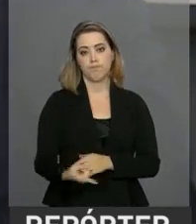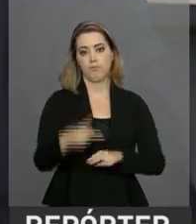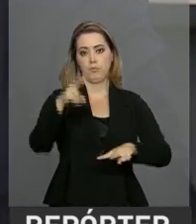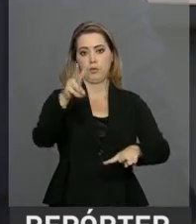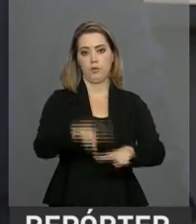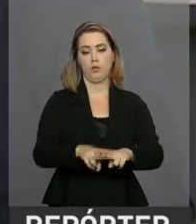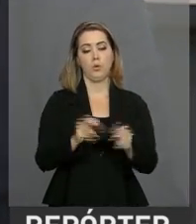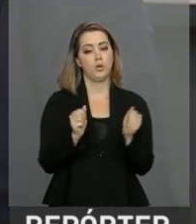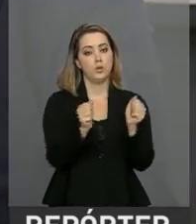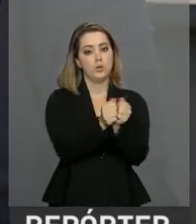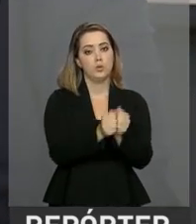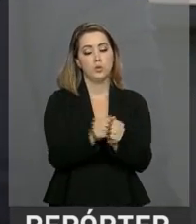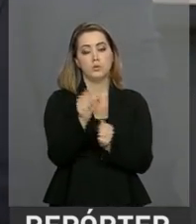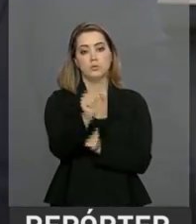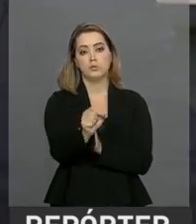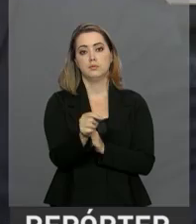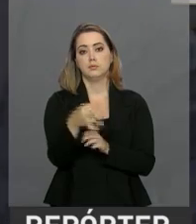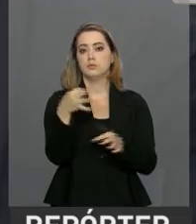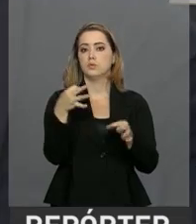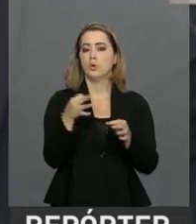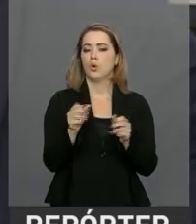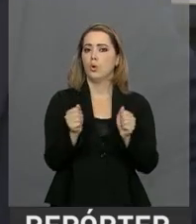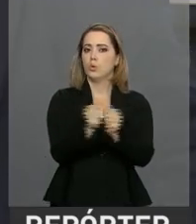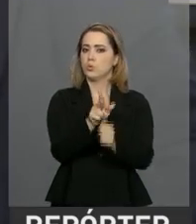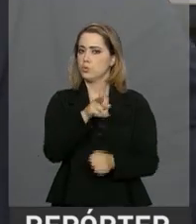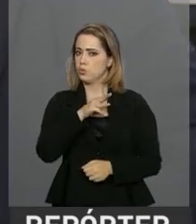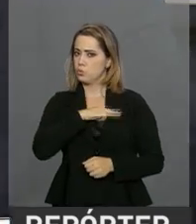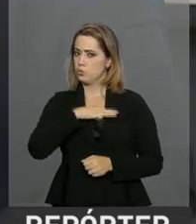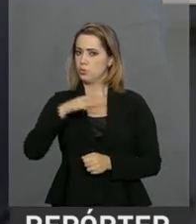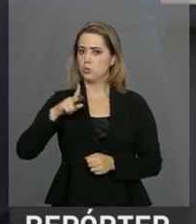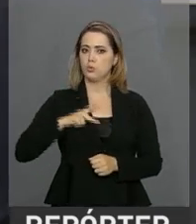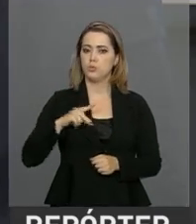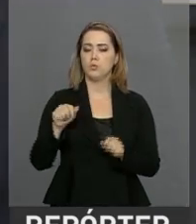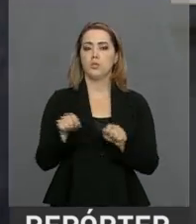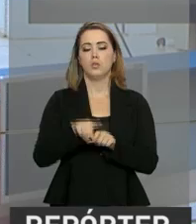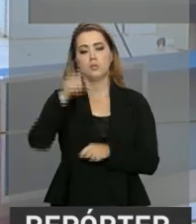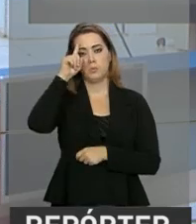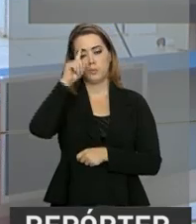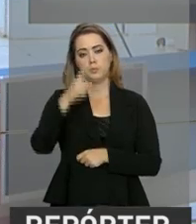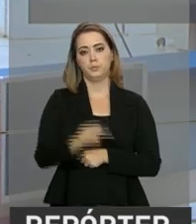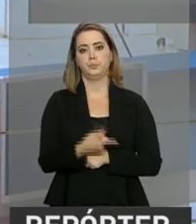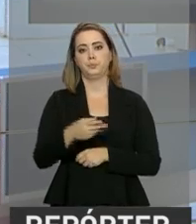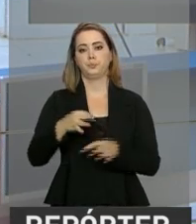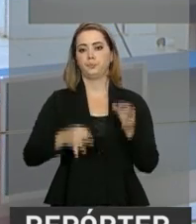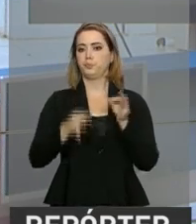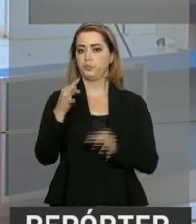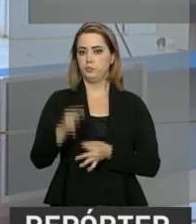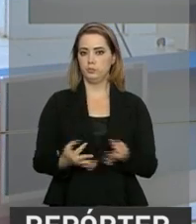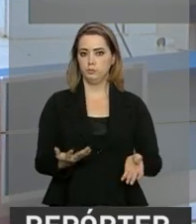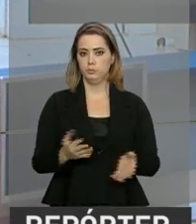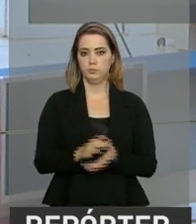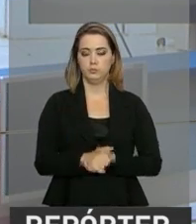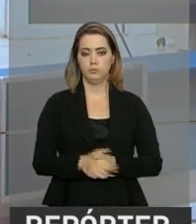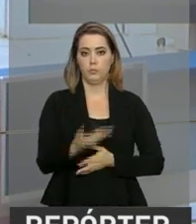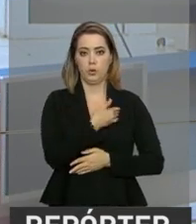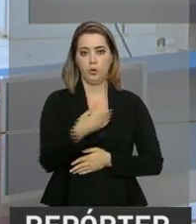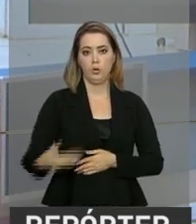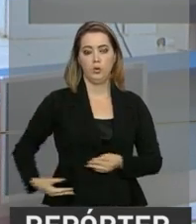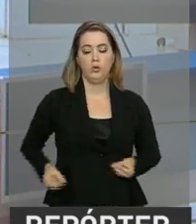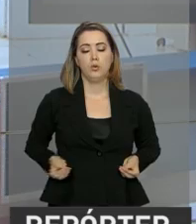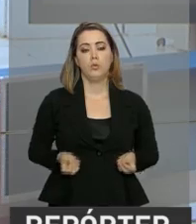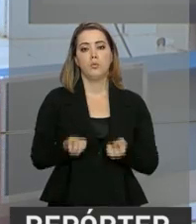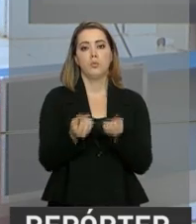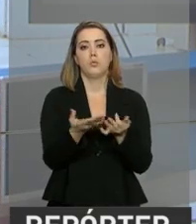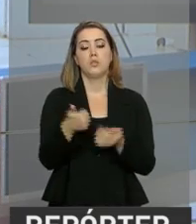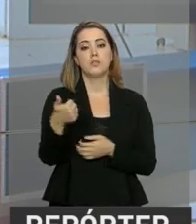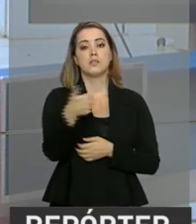agiu amparada com a concordância do Ministério Público Federal e com ordem judicial. O governo deverá investir 110